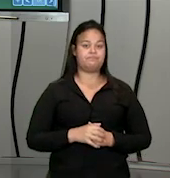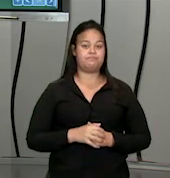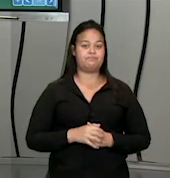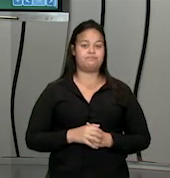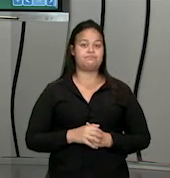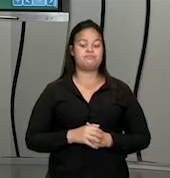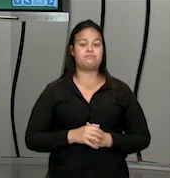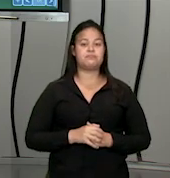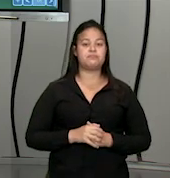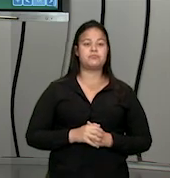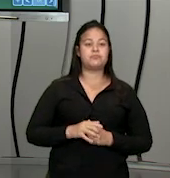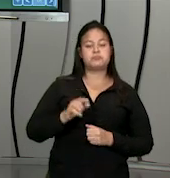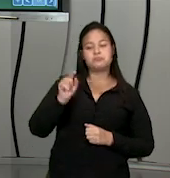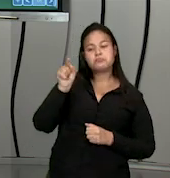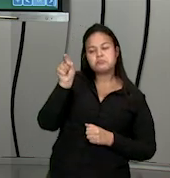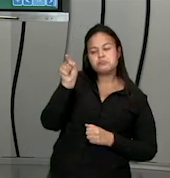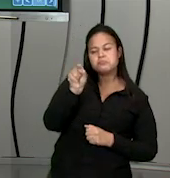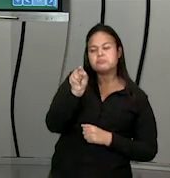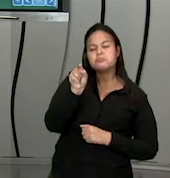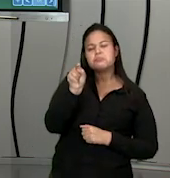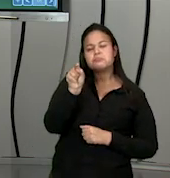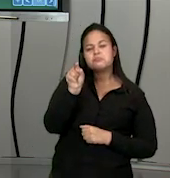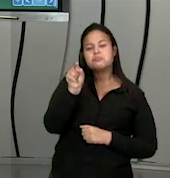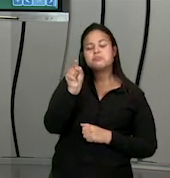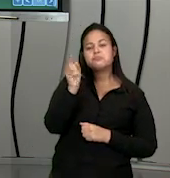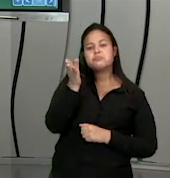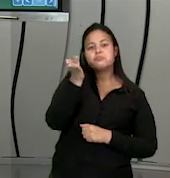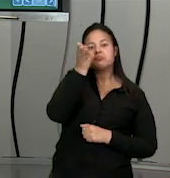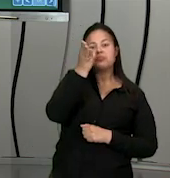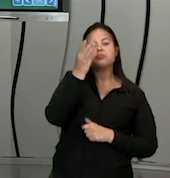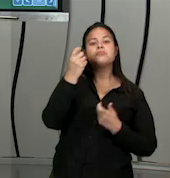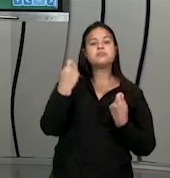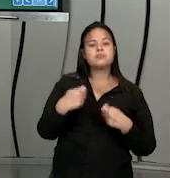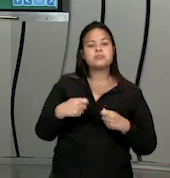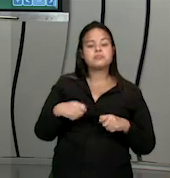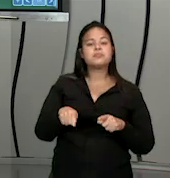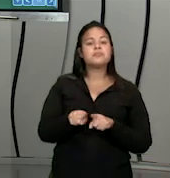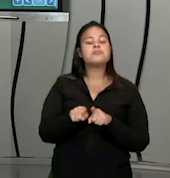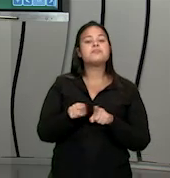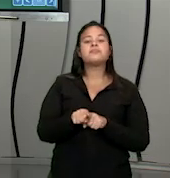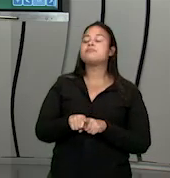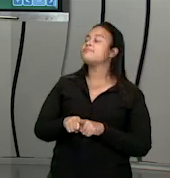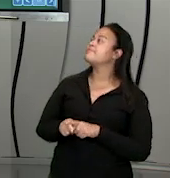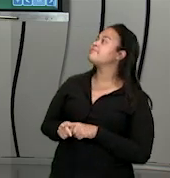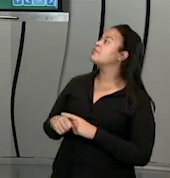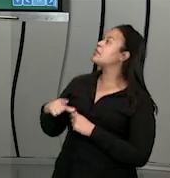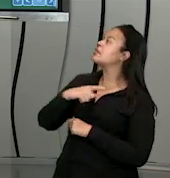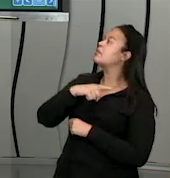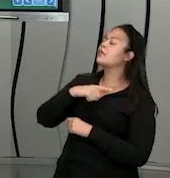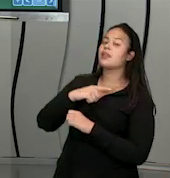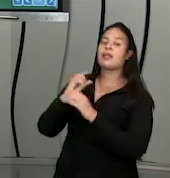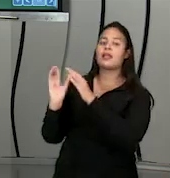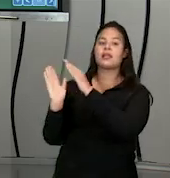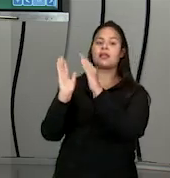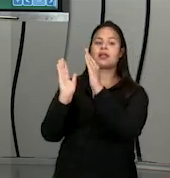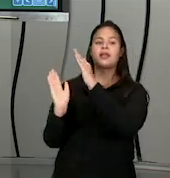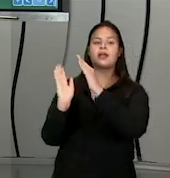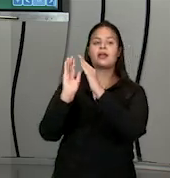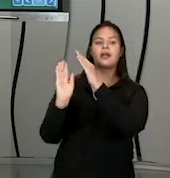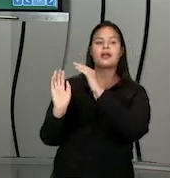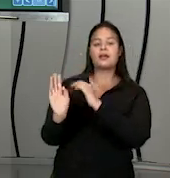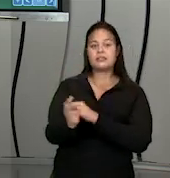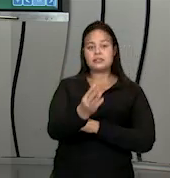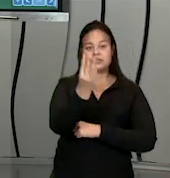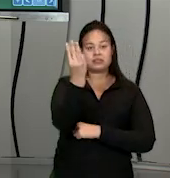Uma um pouco para baixo e uma um pouco para cima. Então, aí você tem essas 3 partições aí. Você vai fazer